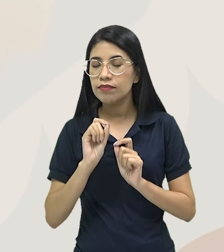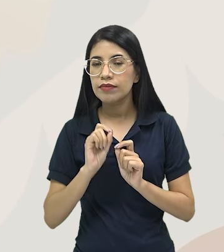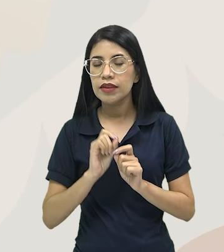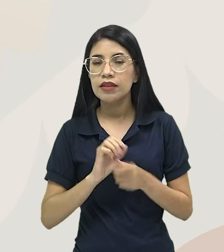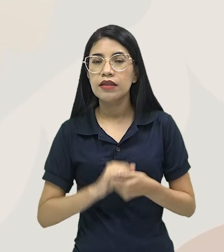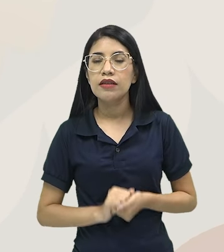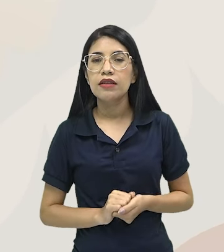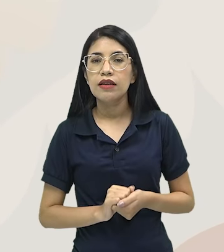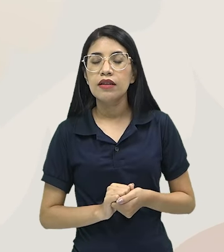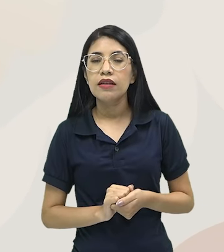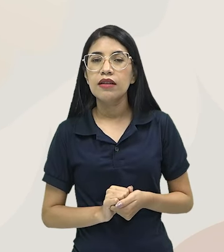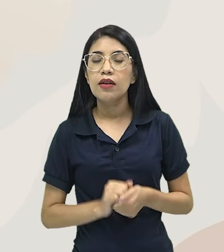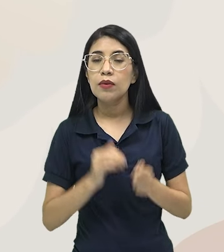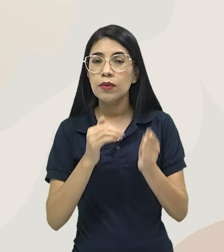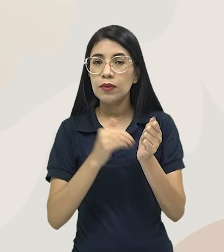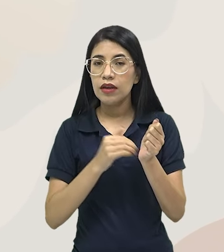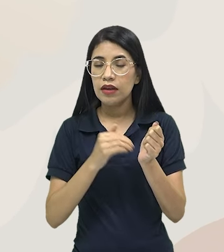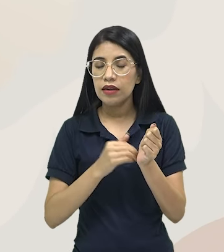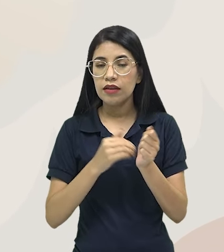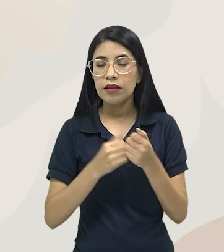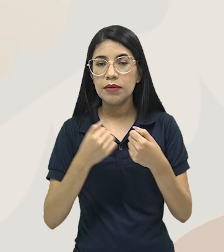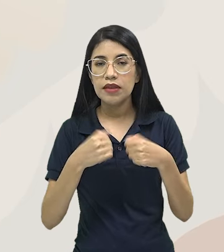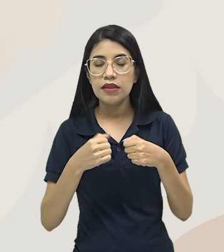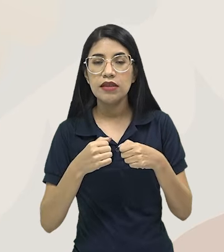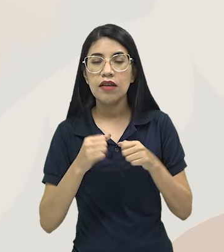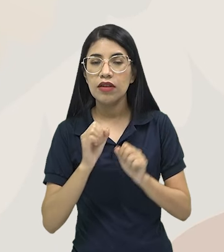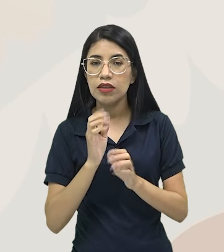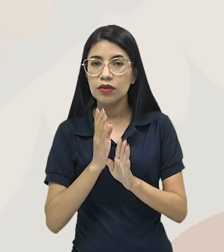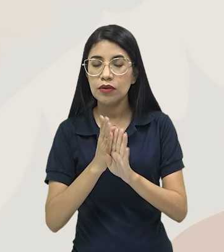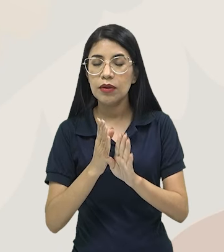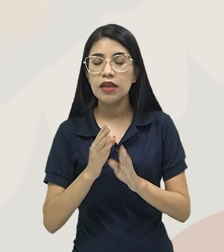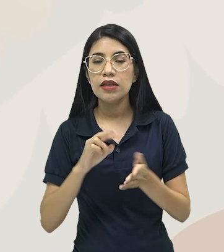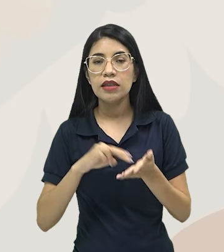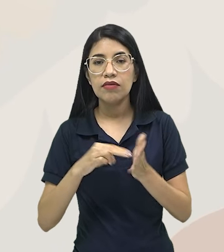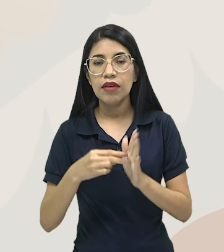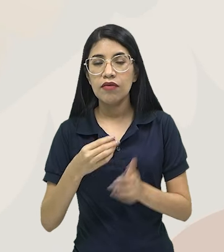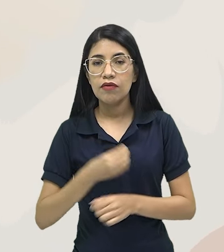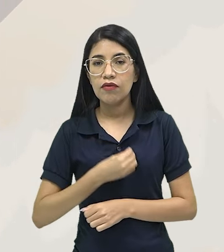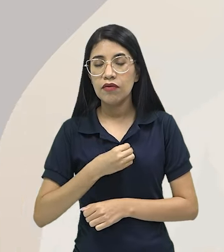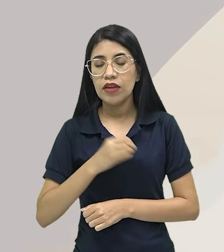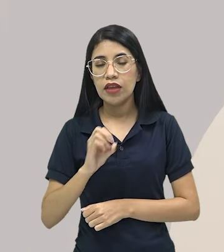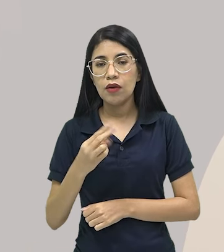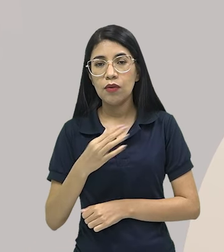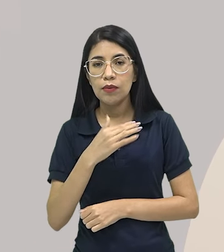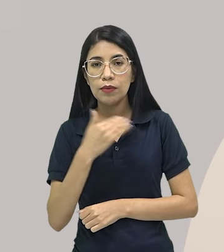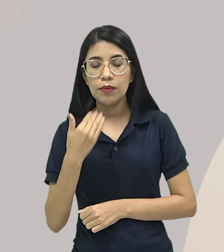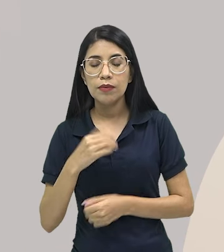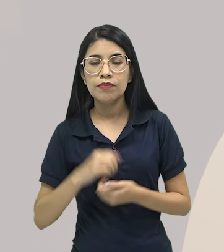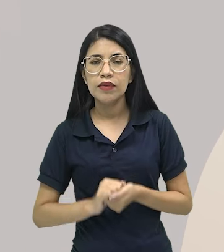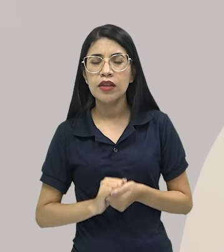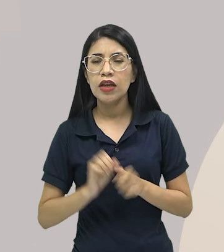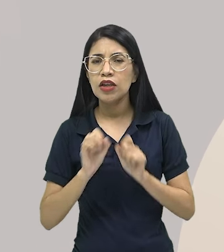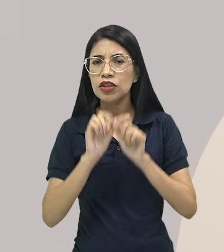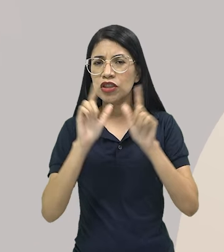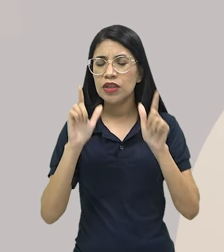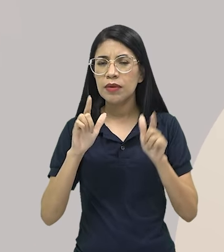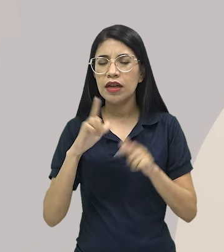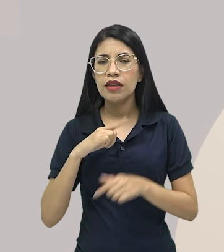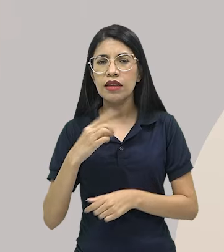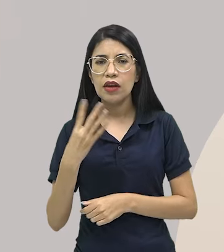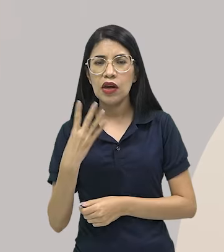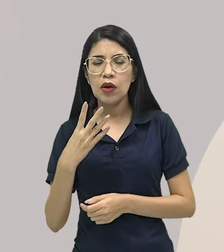resposta dada ao enigma por Édipo significaria sua vida ou sua morte. O que é que de manhã caminha sobre 4